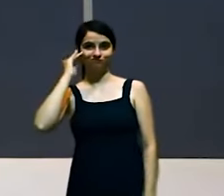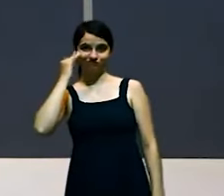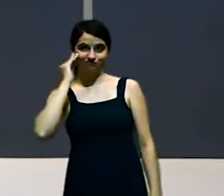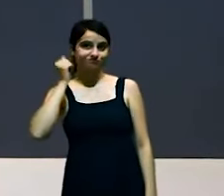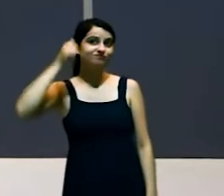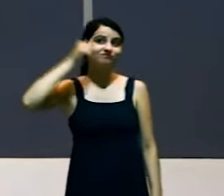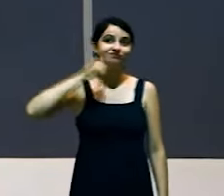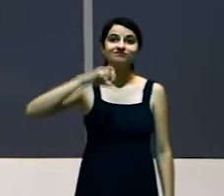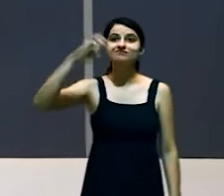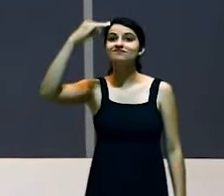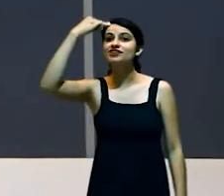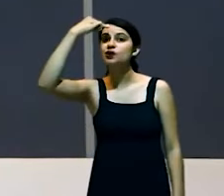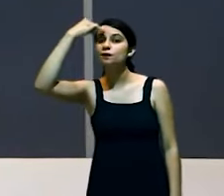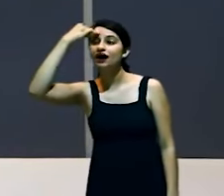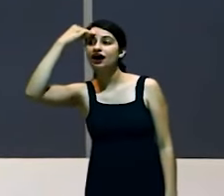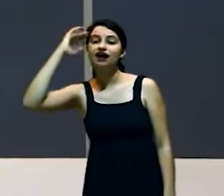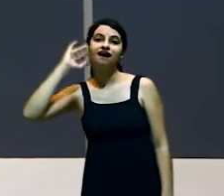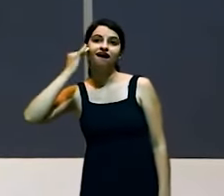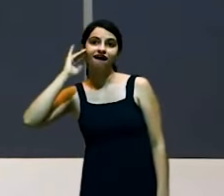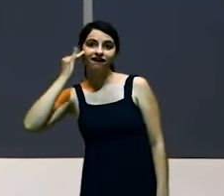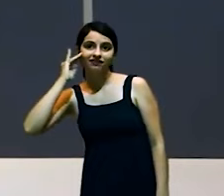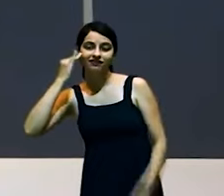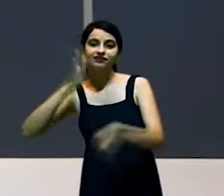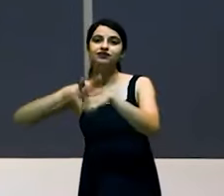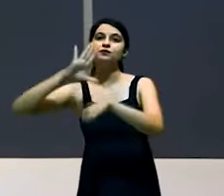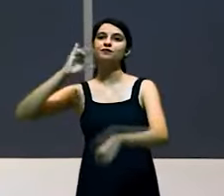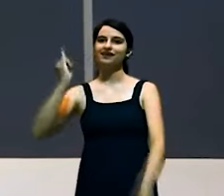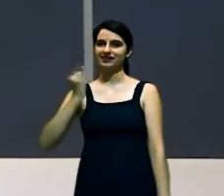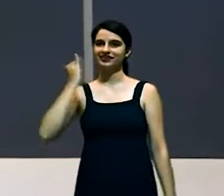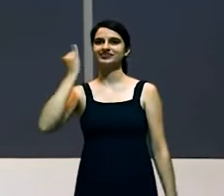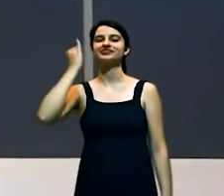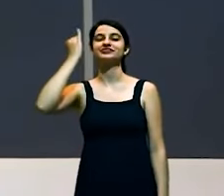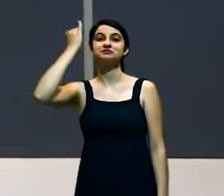entendia o que é importante e o que é prioridade.